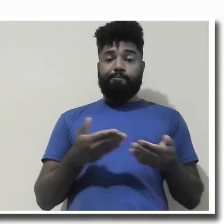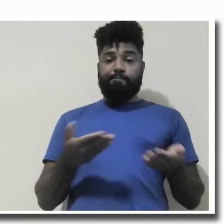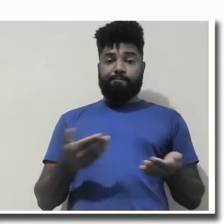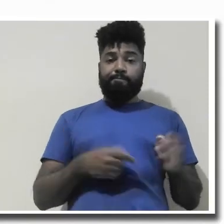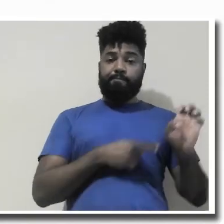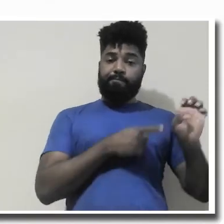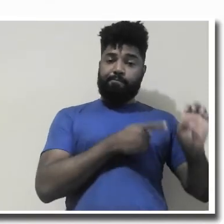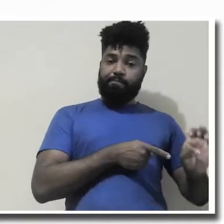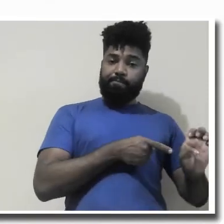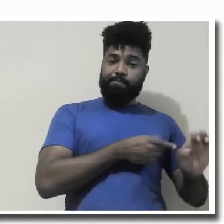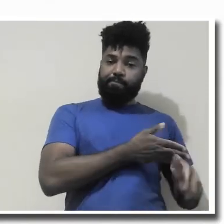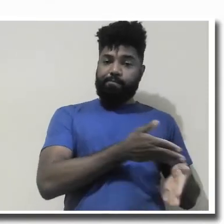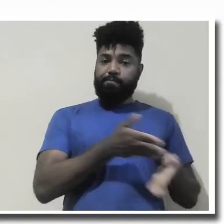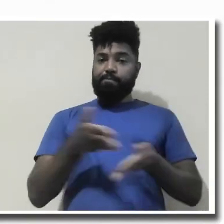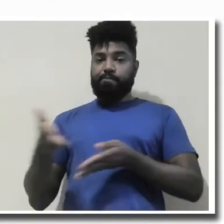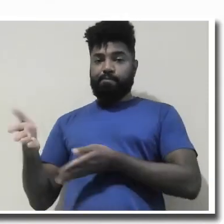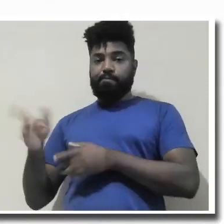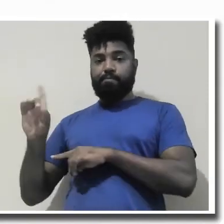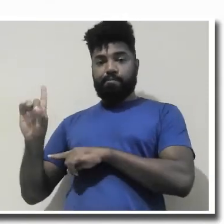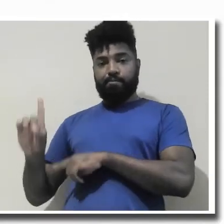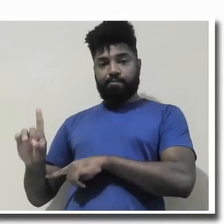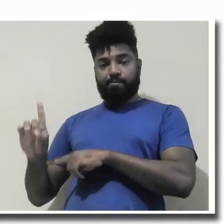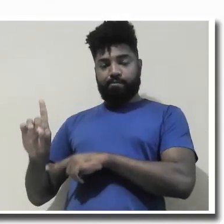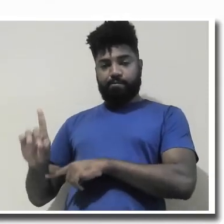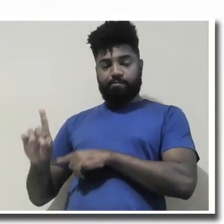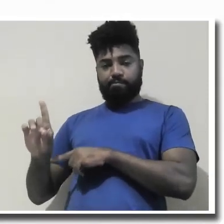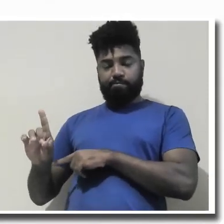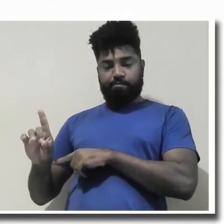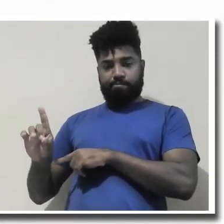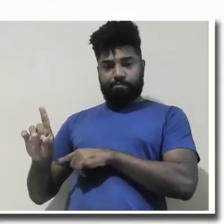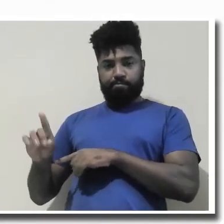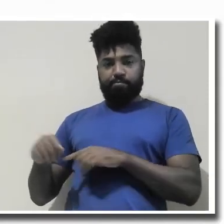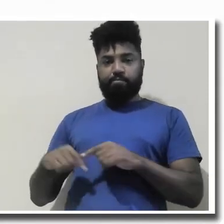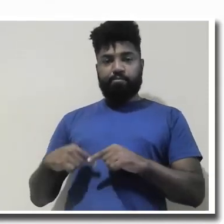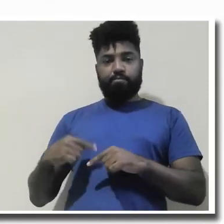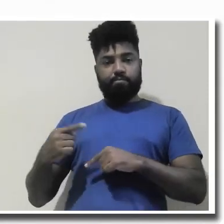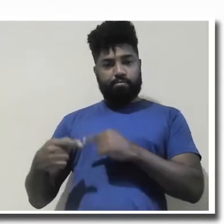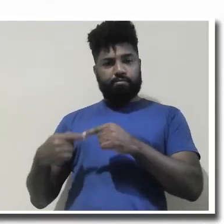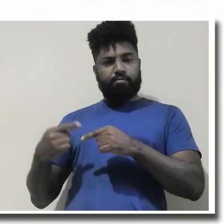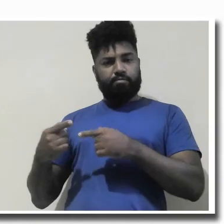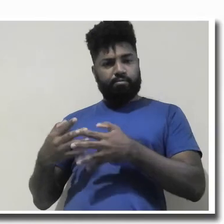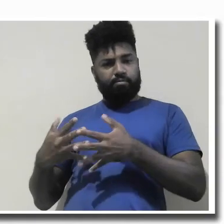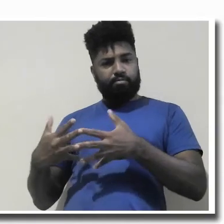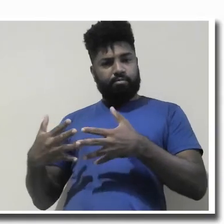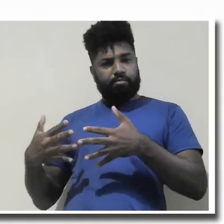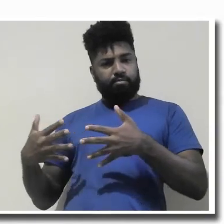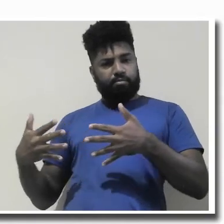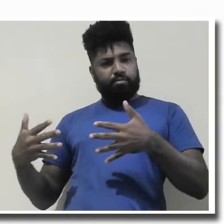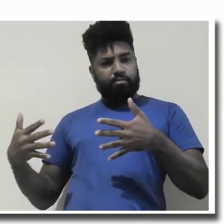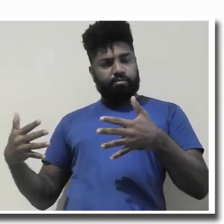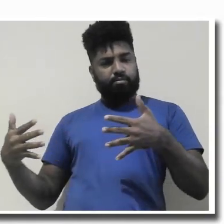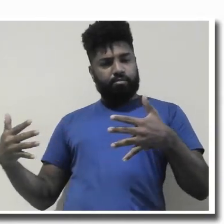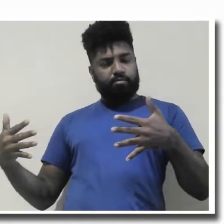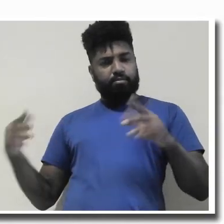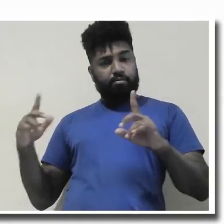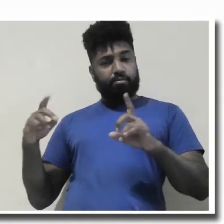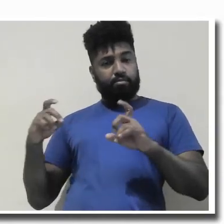esquerda para a direita a tendência é complicarmos um pouquinho aí o cálculo. Então, aqui o mais comum